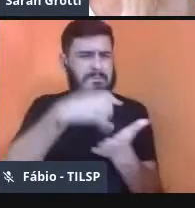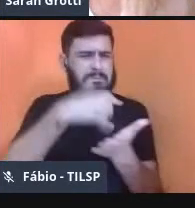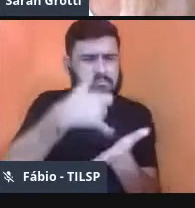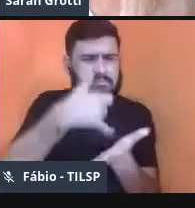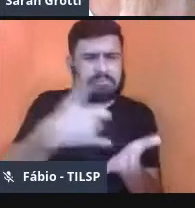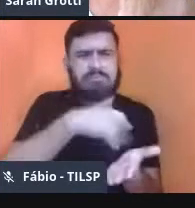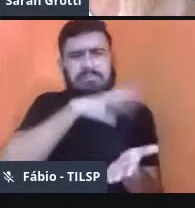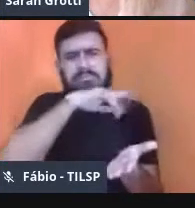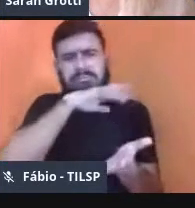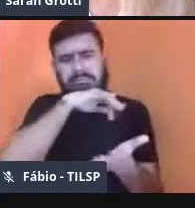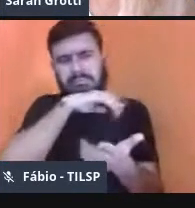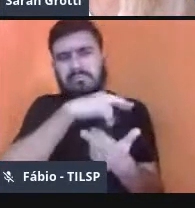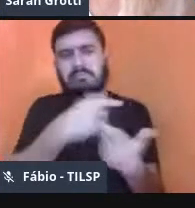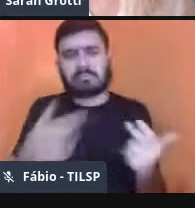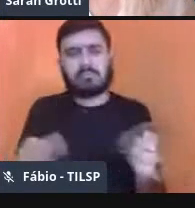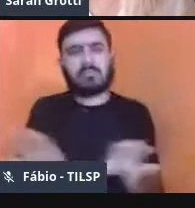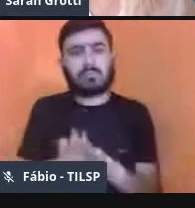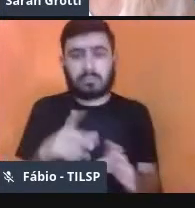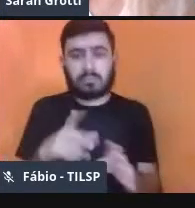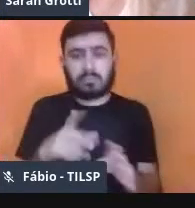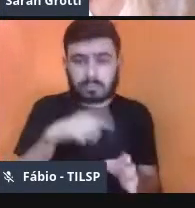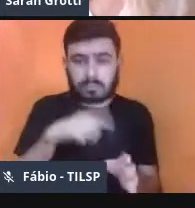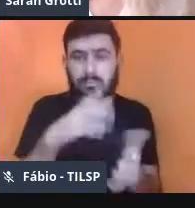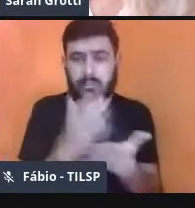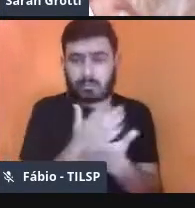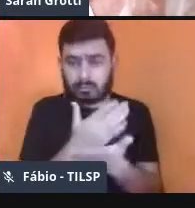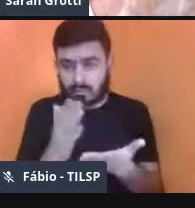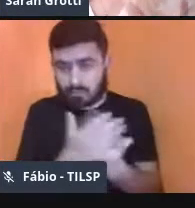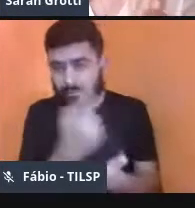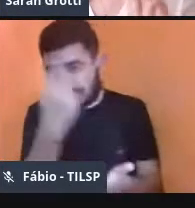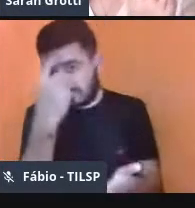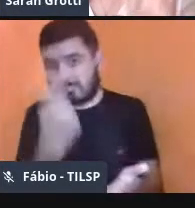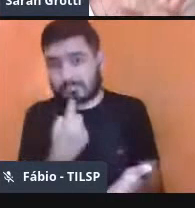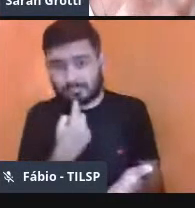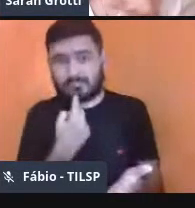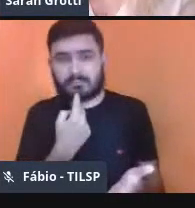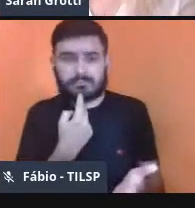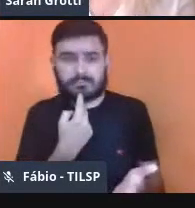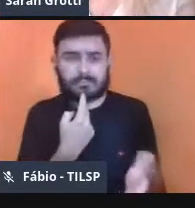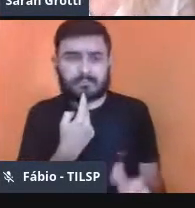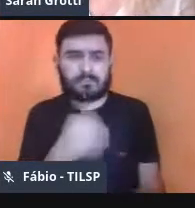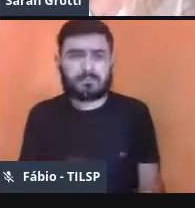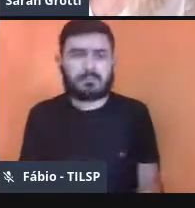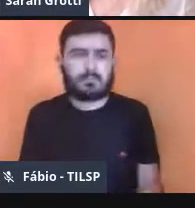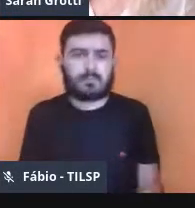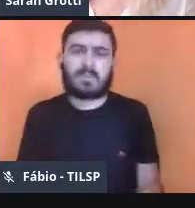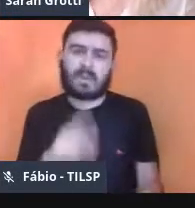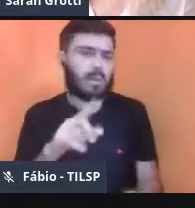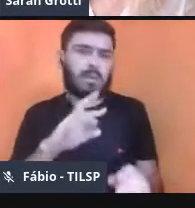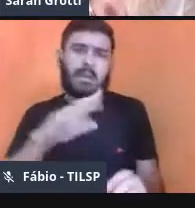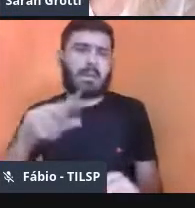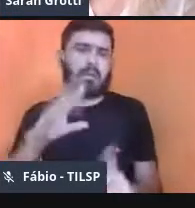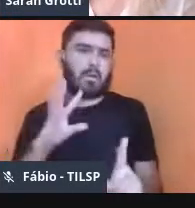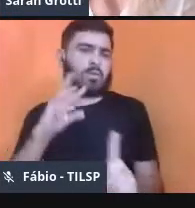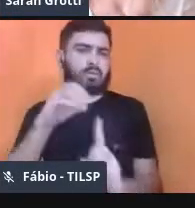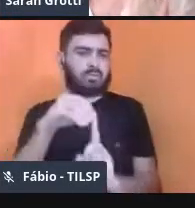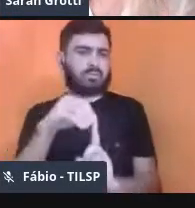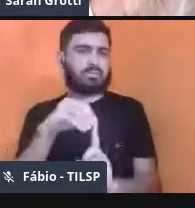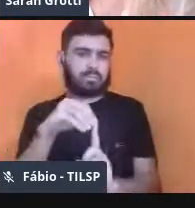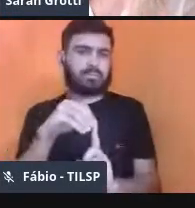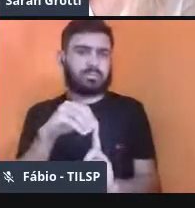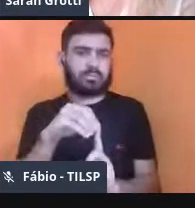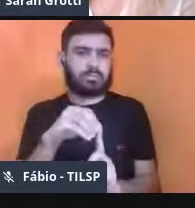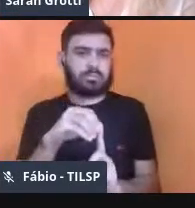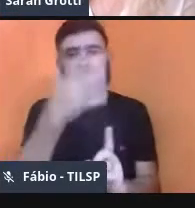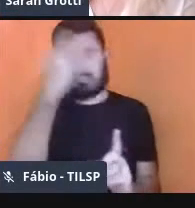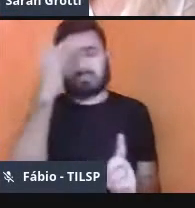né? Trouxe aí algumas marcas, né? E aí, esse não é o objetivo, né? Quando a pessoa opta por ele, não